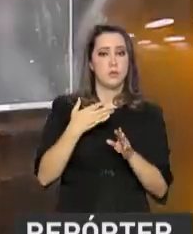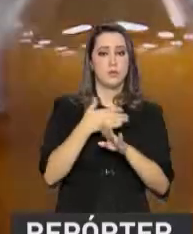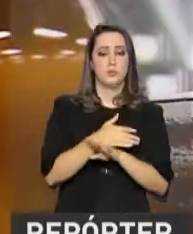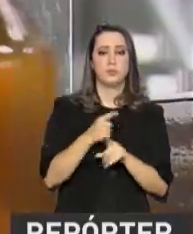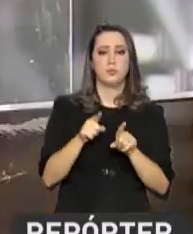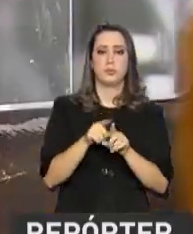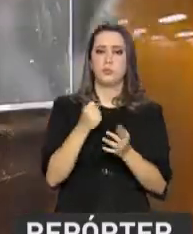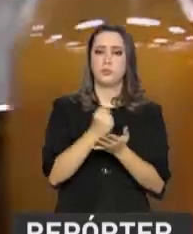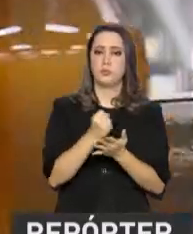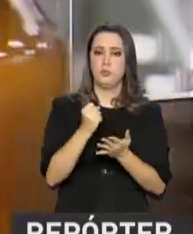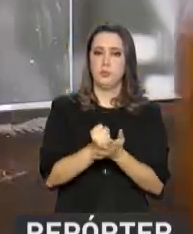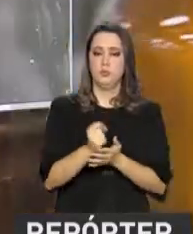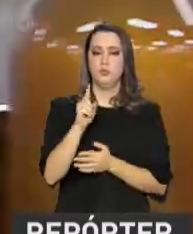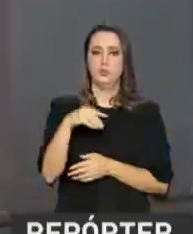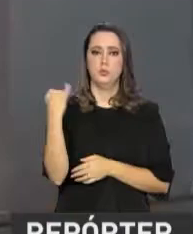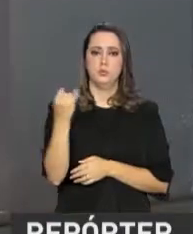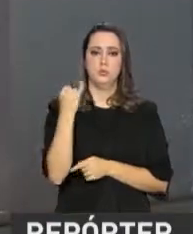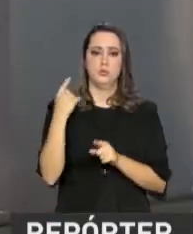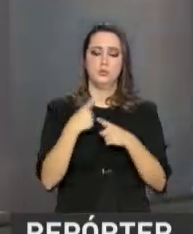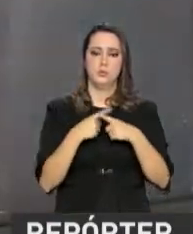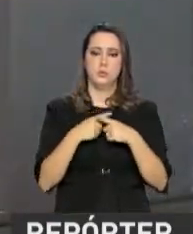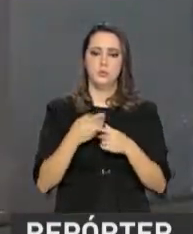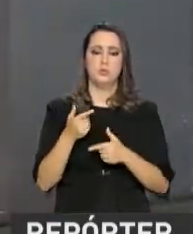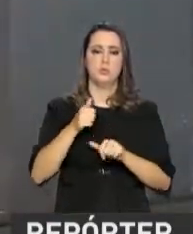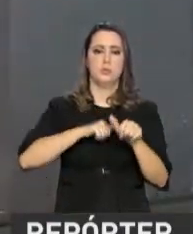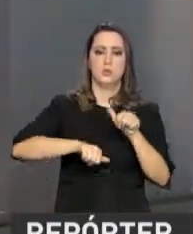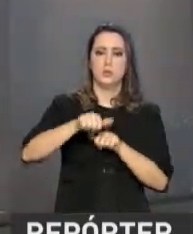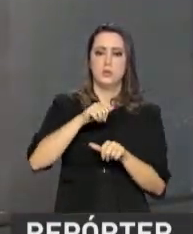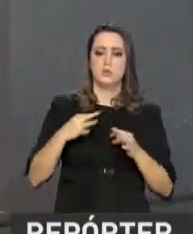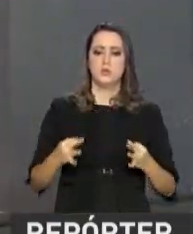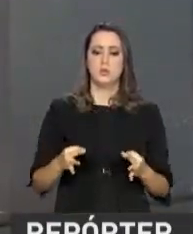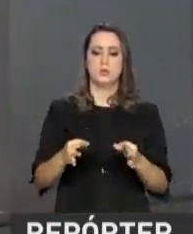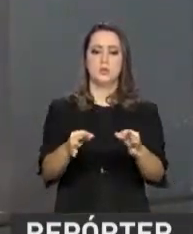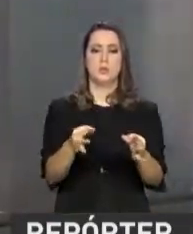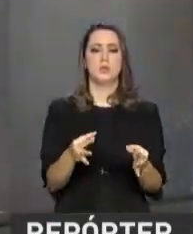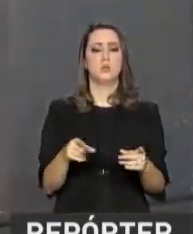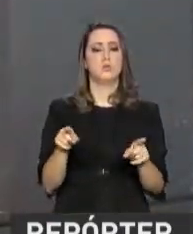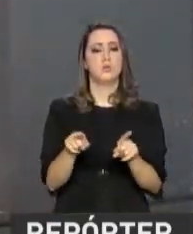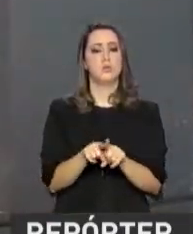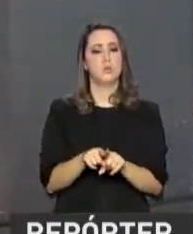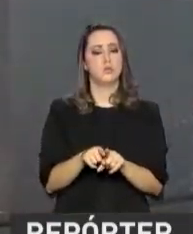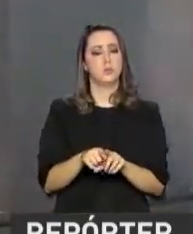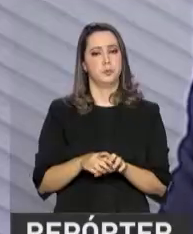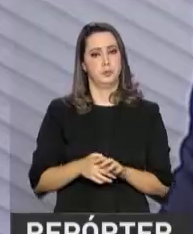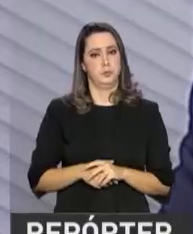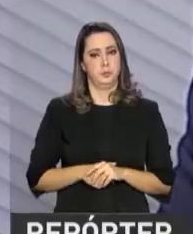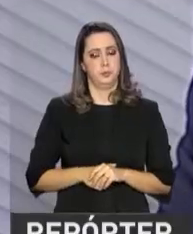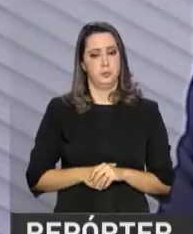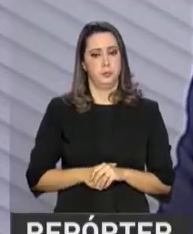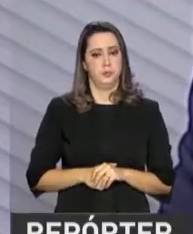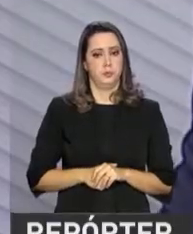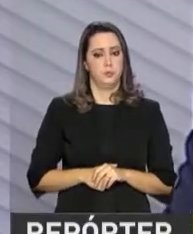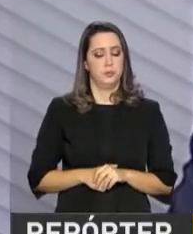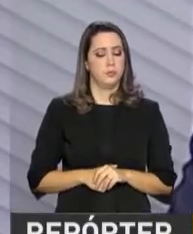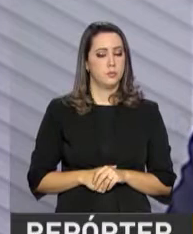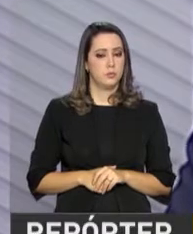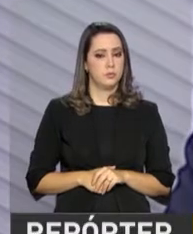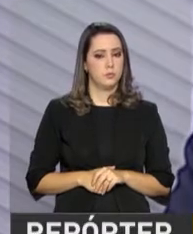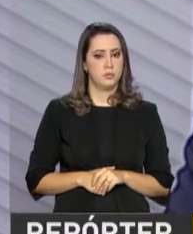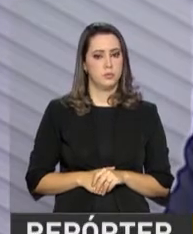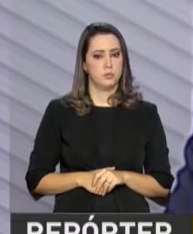contratos são importantes também por garantir a transmissão de tecnologia para os laboratórios públicos a política